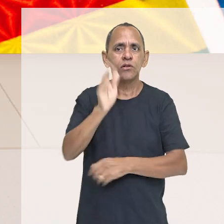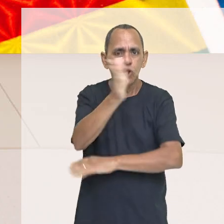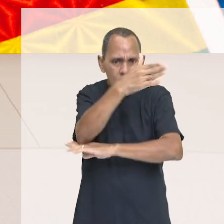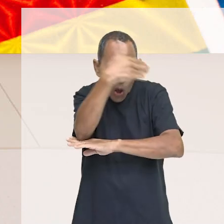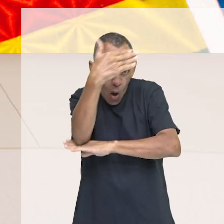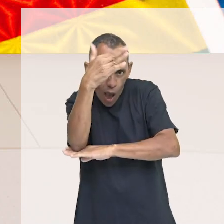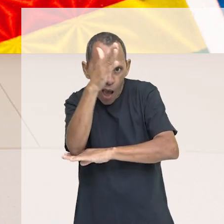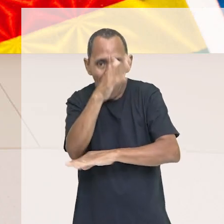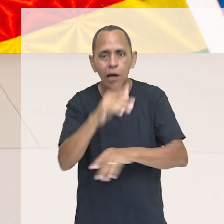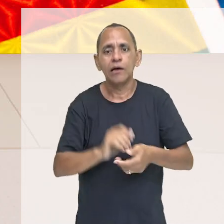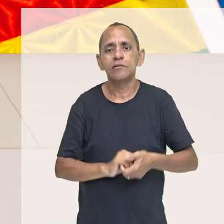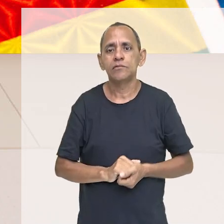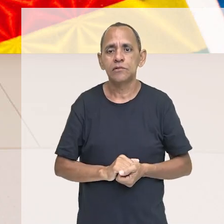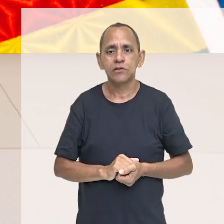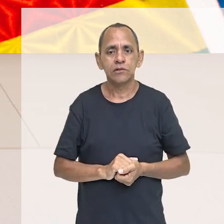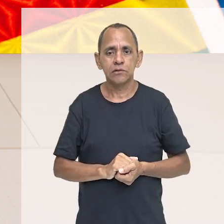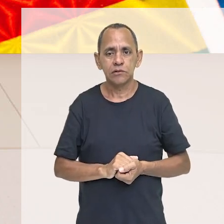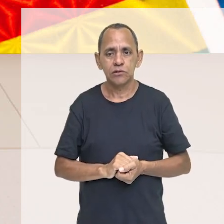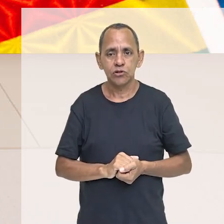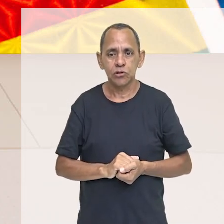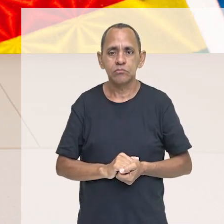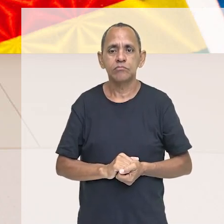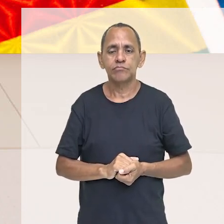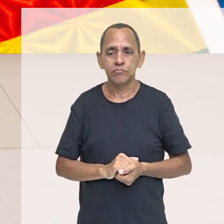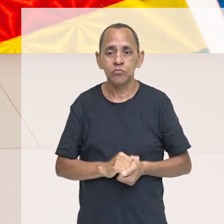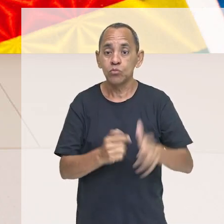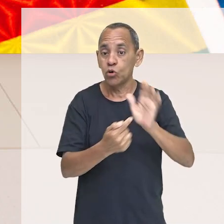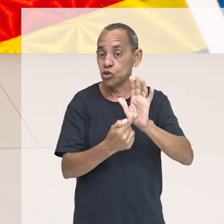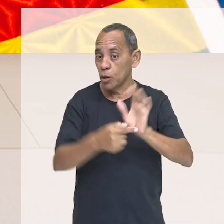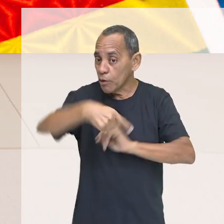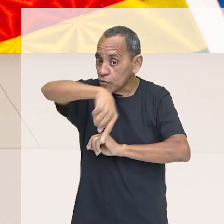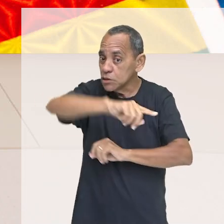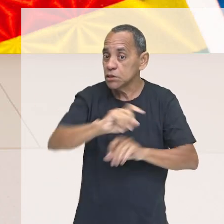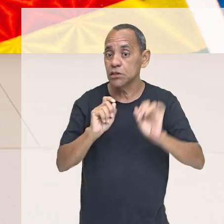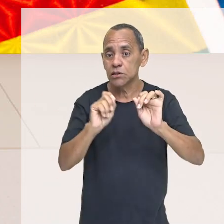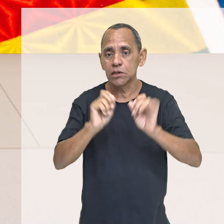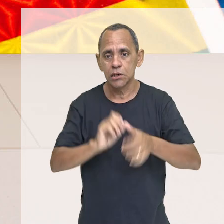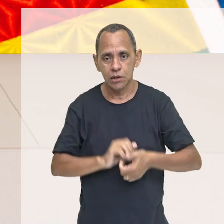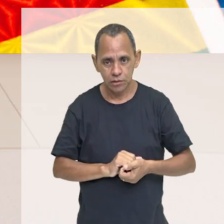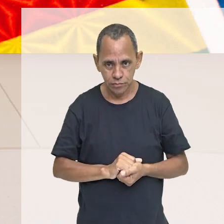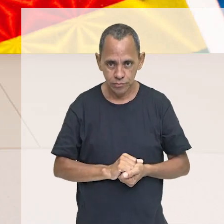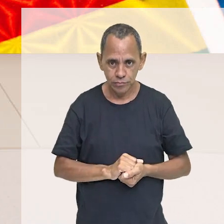lindo cenário, mas é para ilustrar e mostrar para vocês que